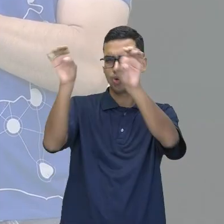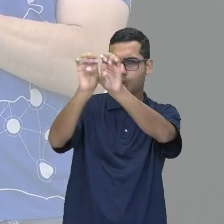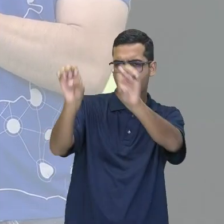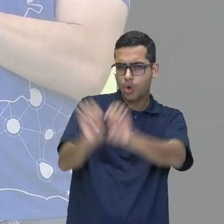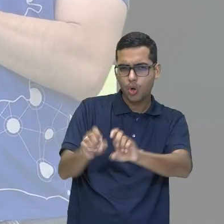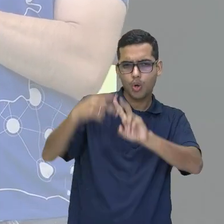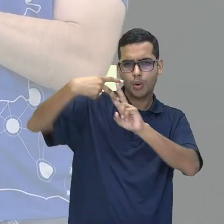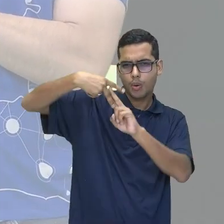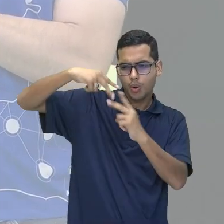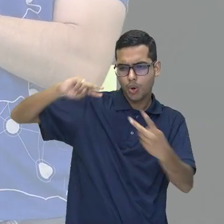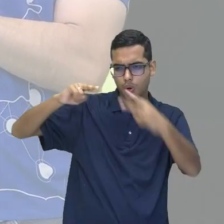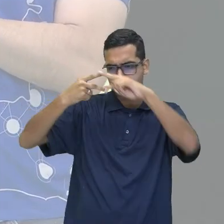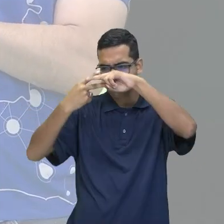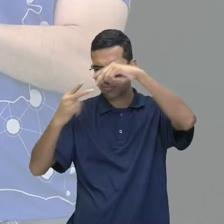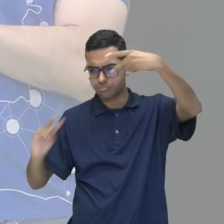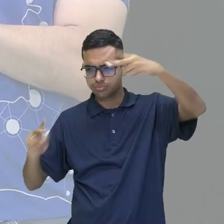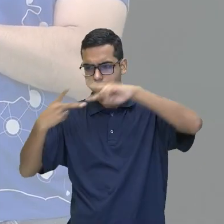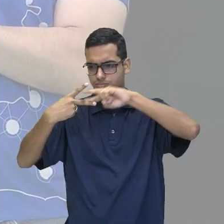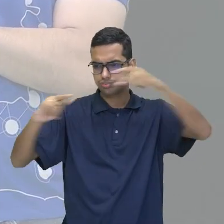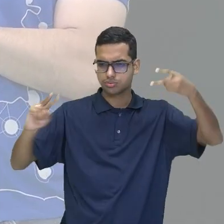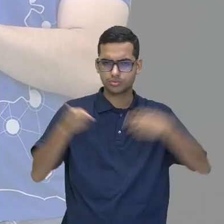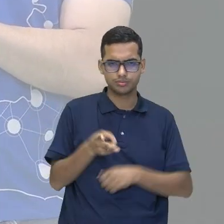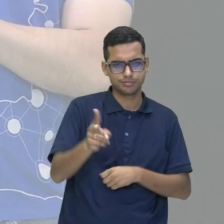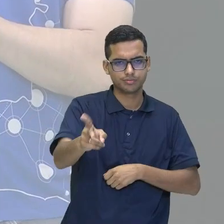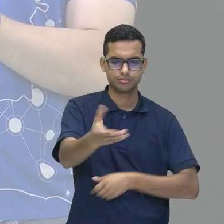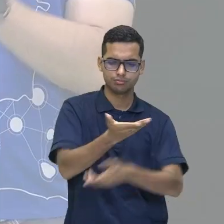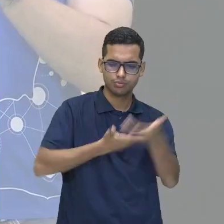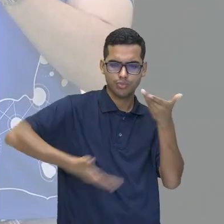ela vá se envolver, tá?